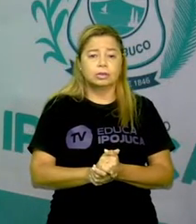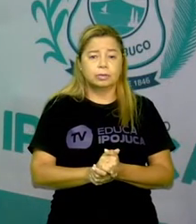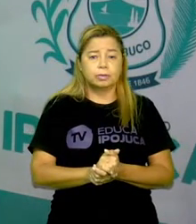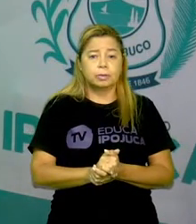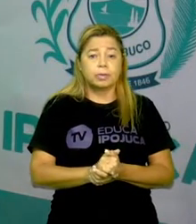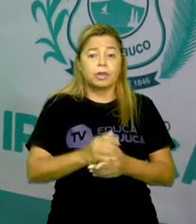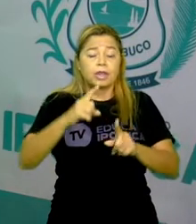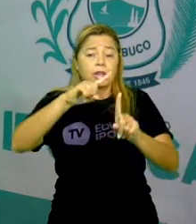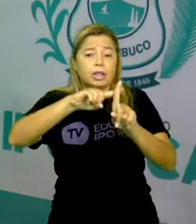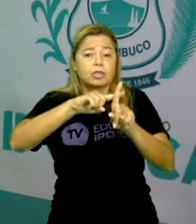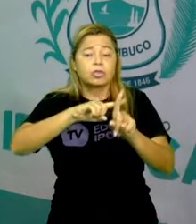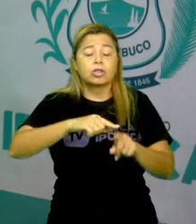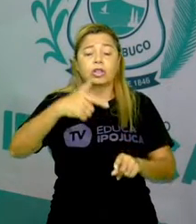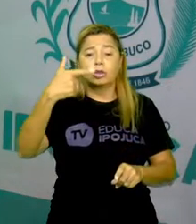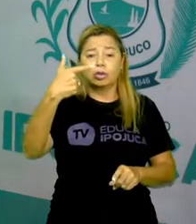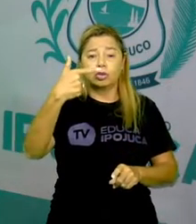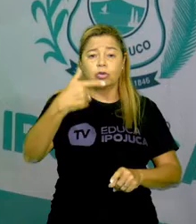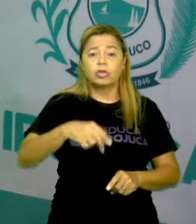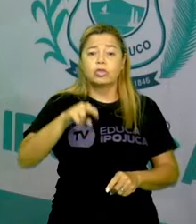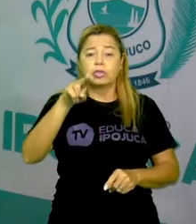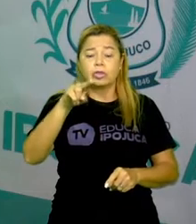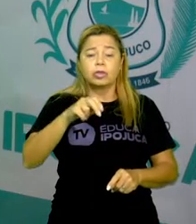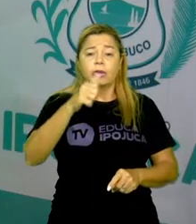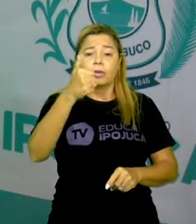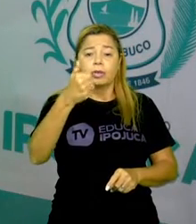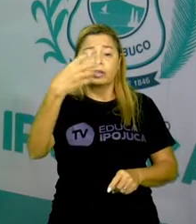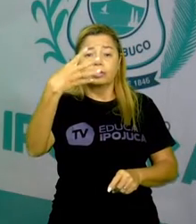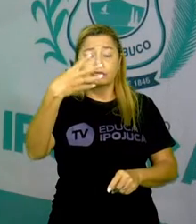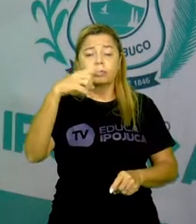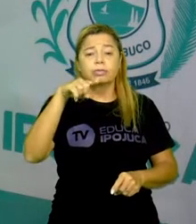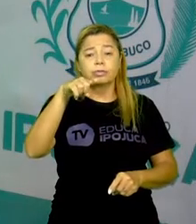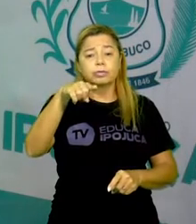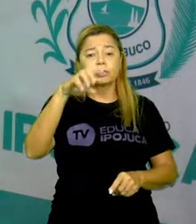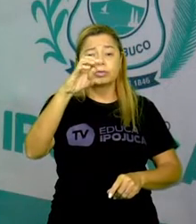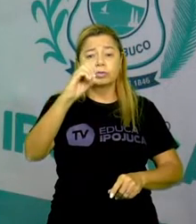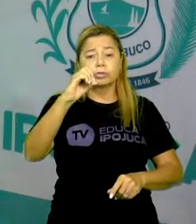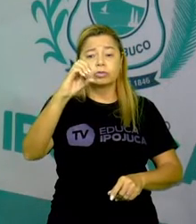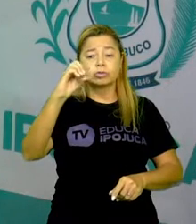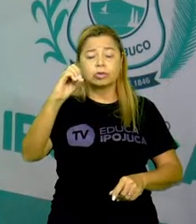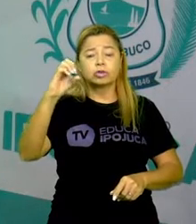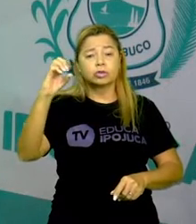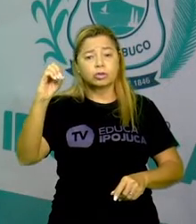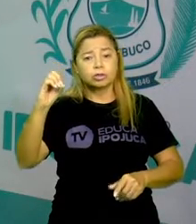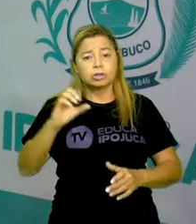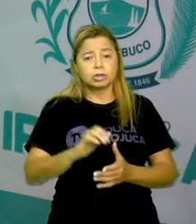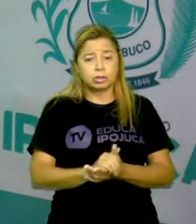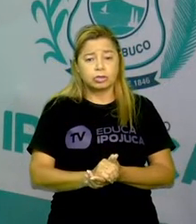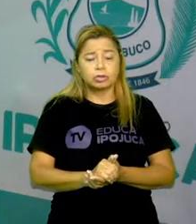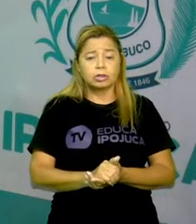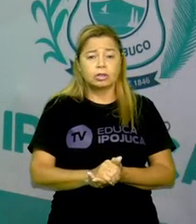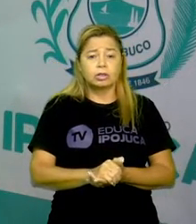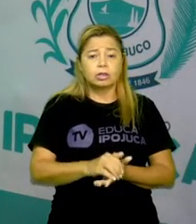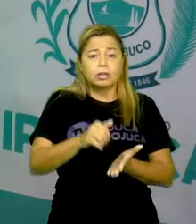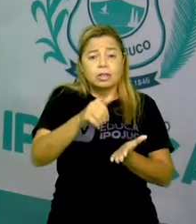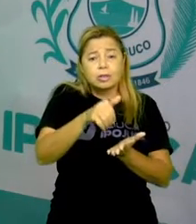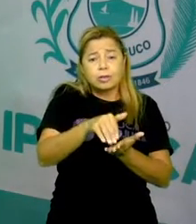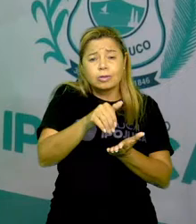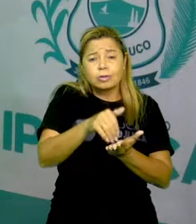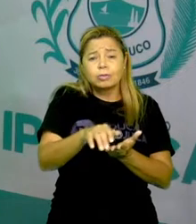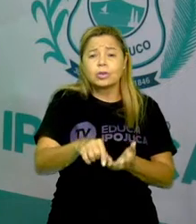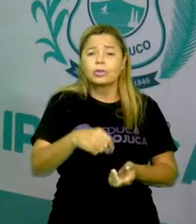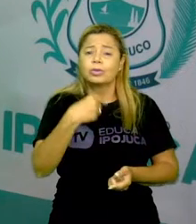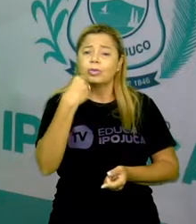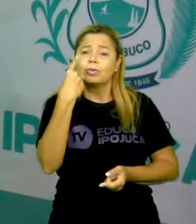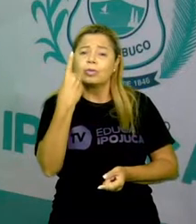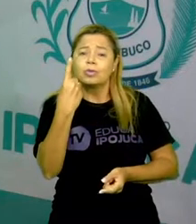14 unidades de milhar. Veja que a gente sobrou, teve o acréscimo aqui de uma dezena